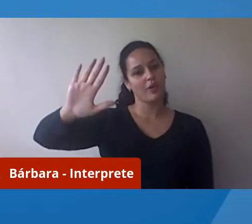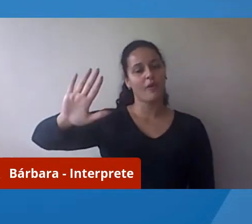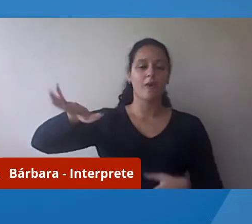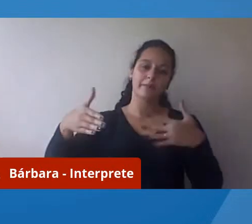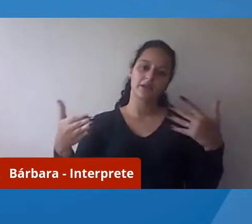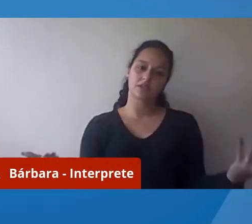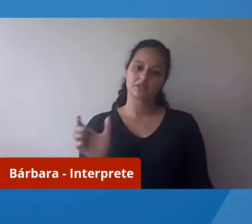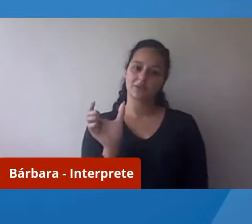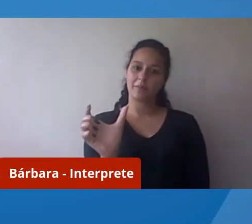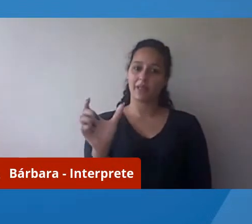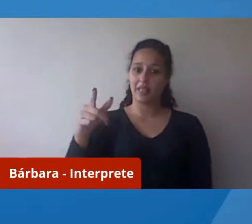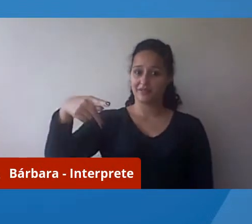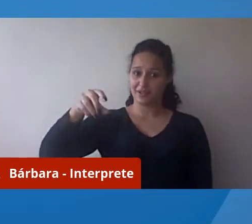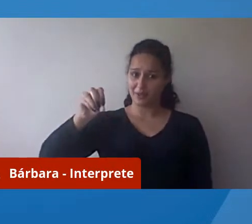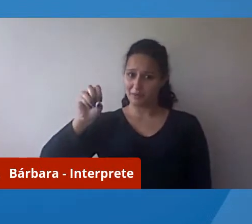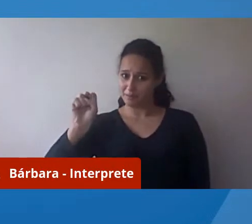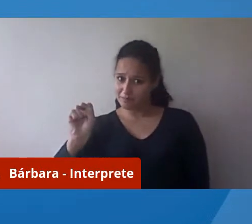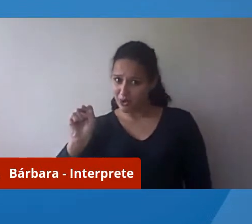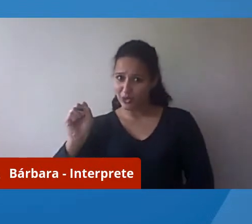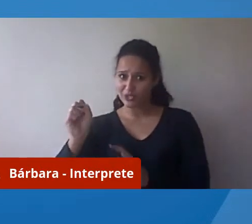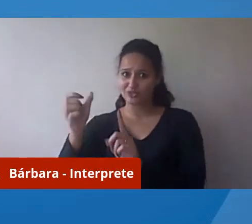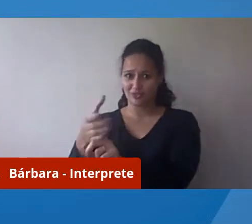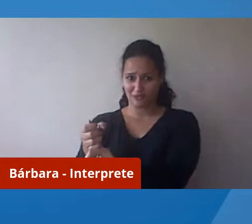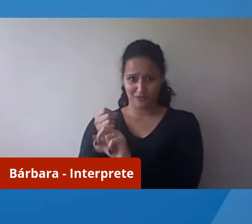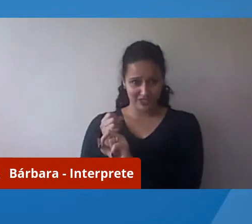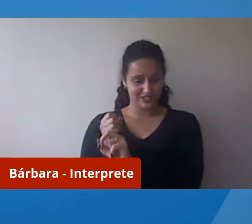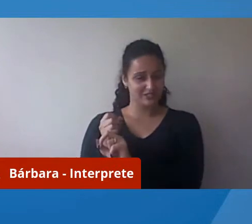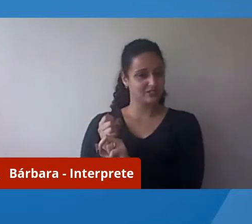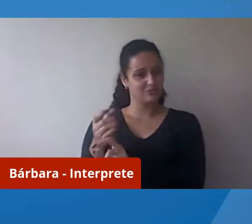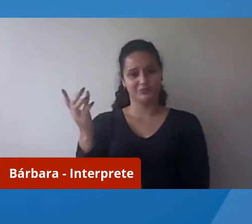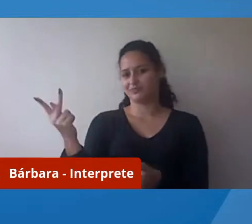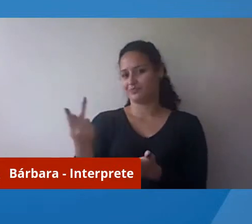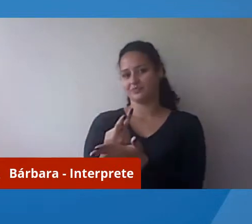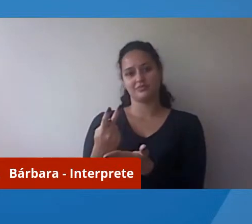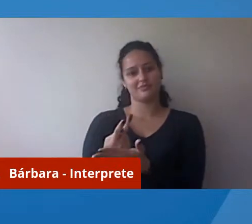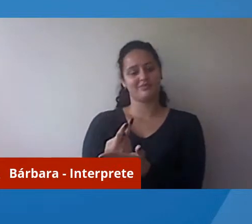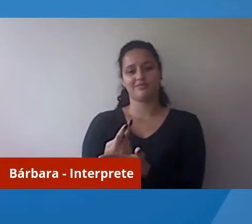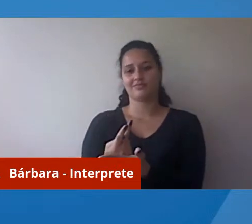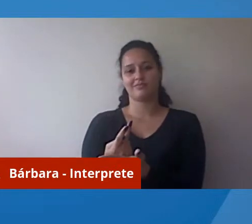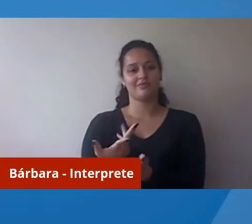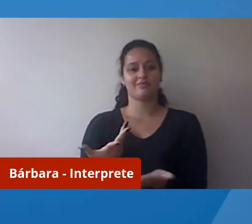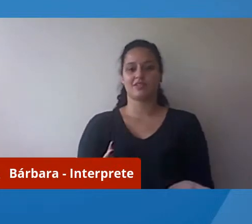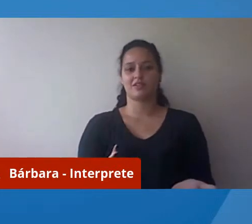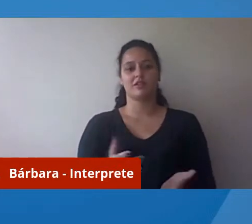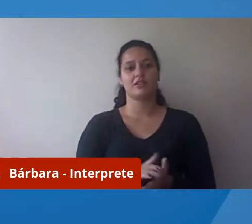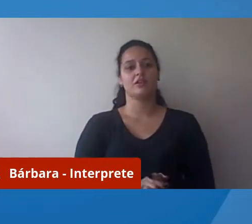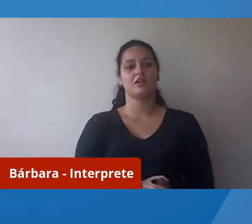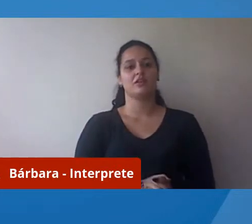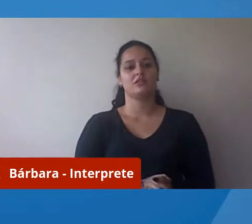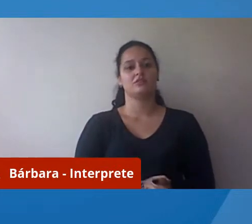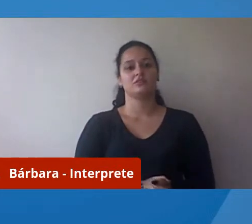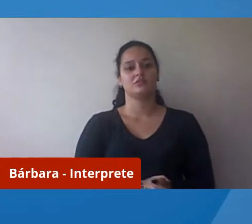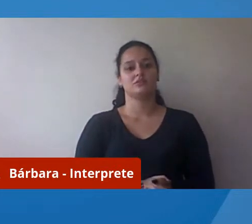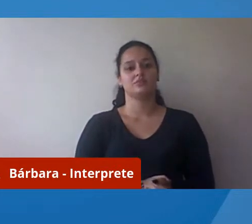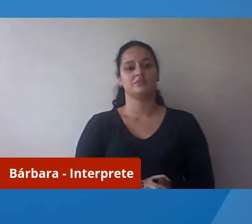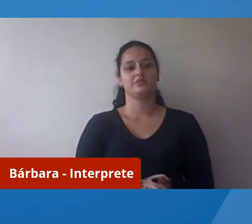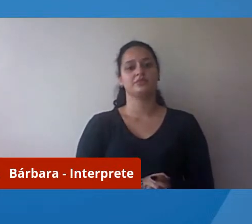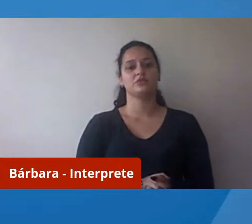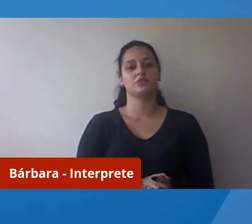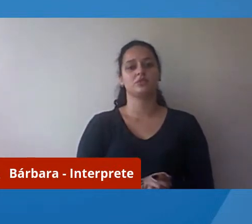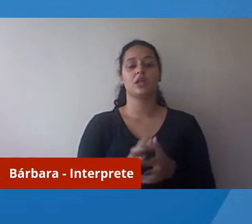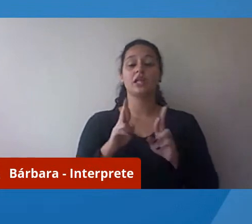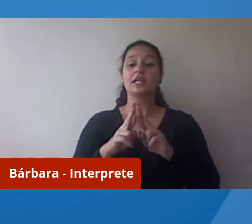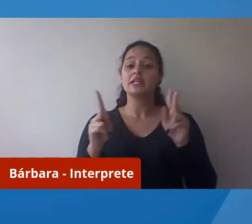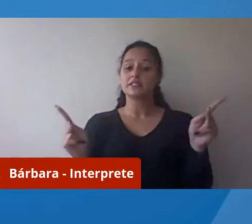acho que é um equívoco. Né? Não é uma mistificação, como é populismo. Populismo é uma mistificação, muitas